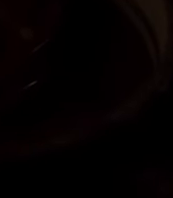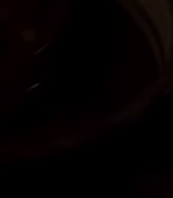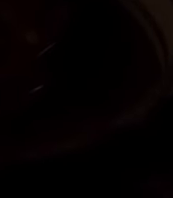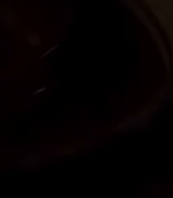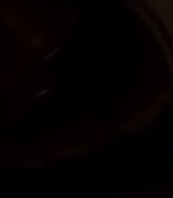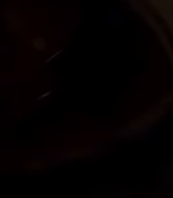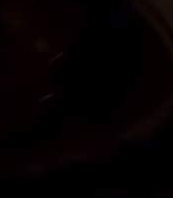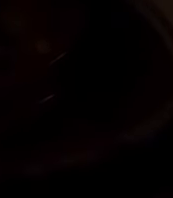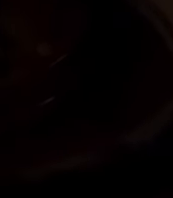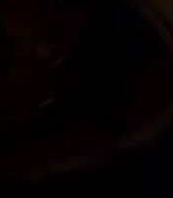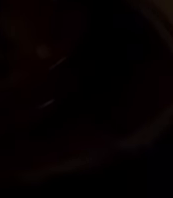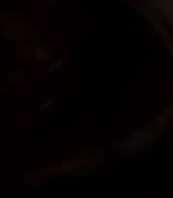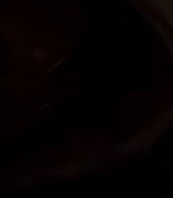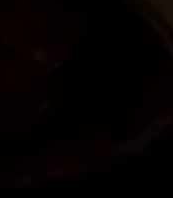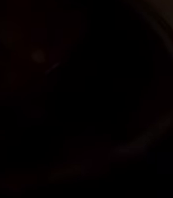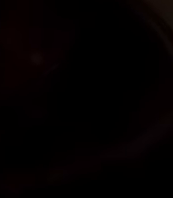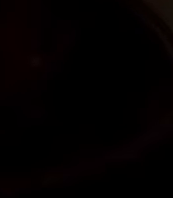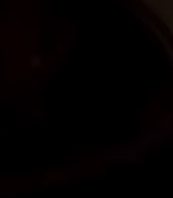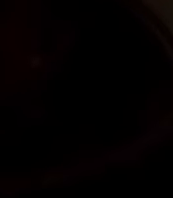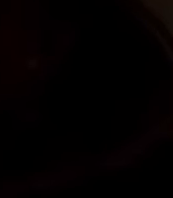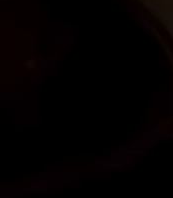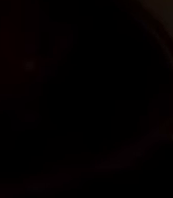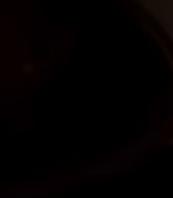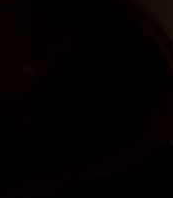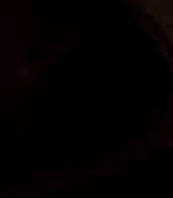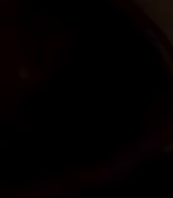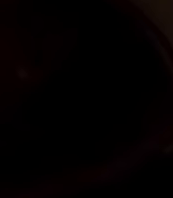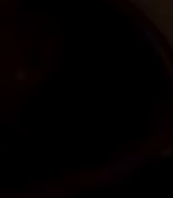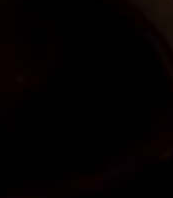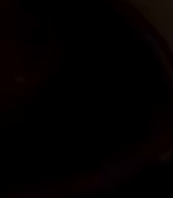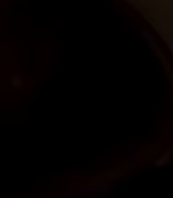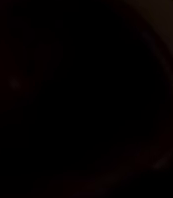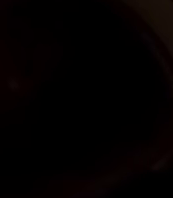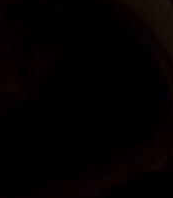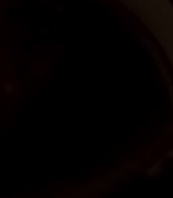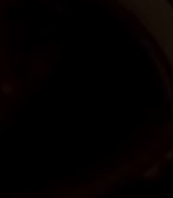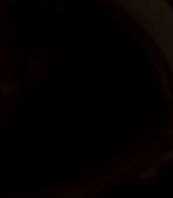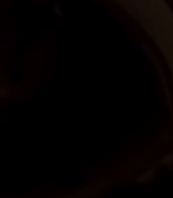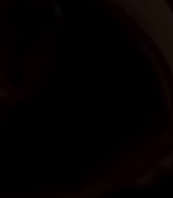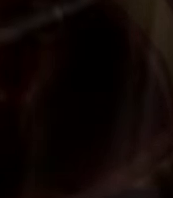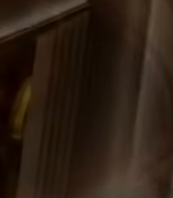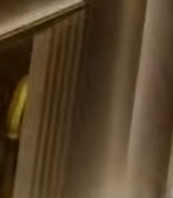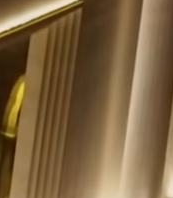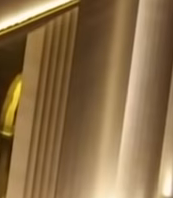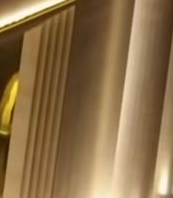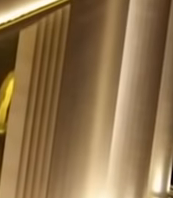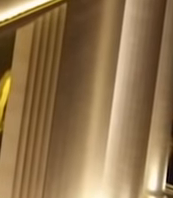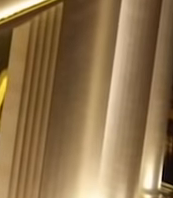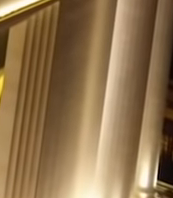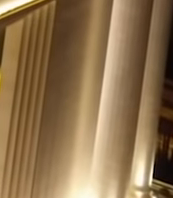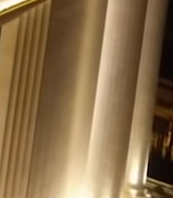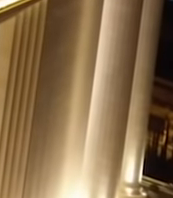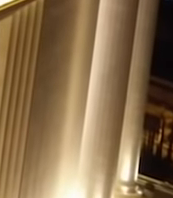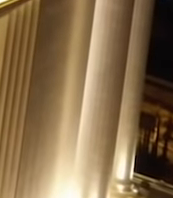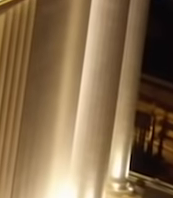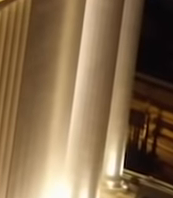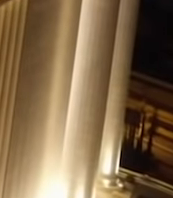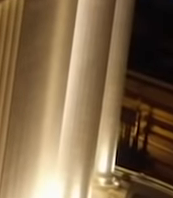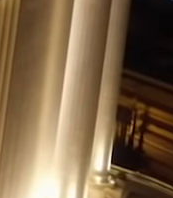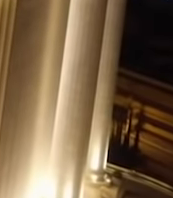teus altares, Senhor, Rei meu e Deus meu.